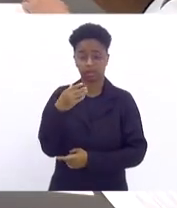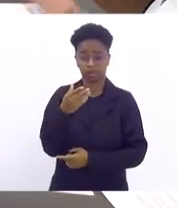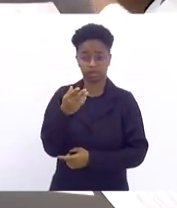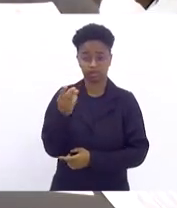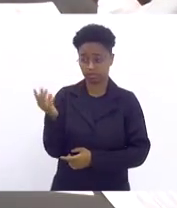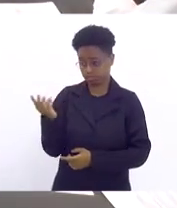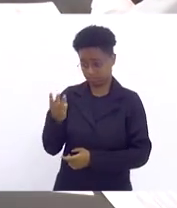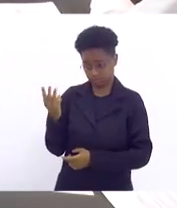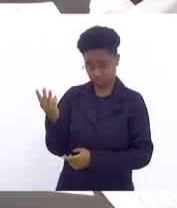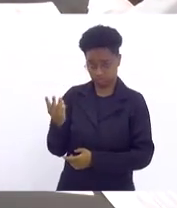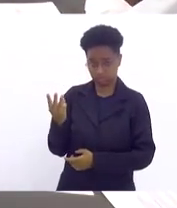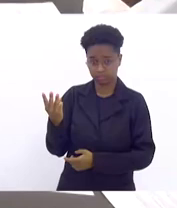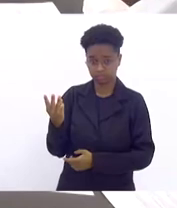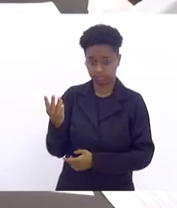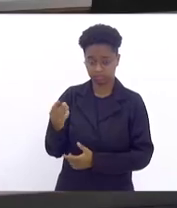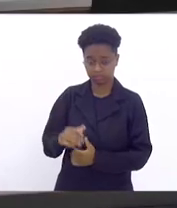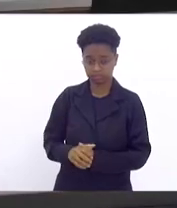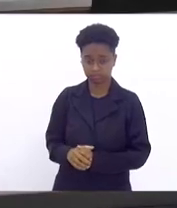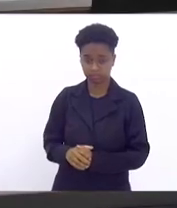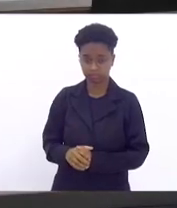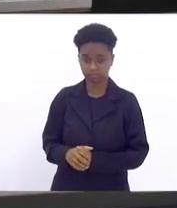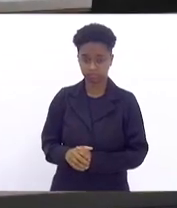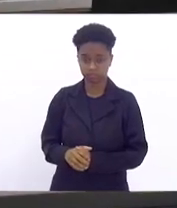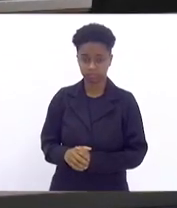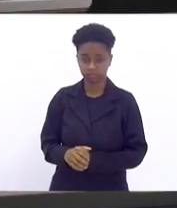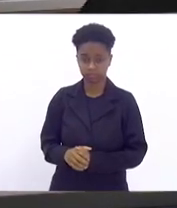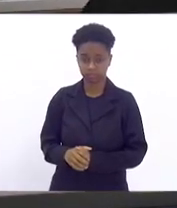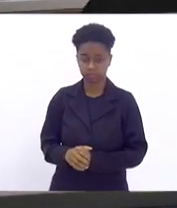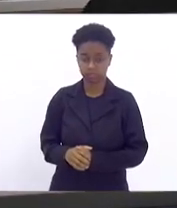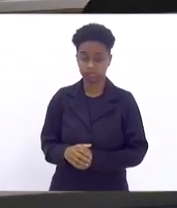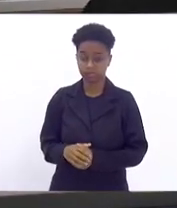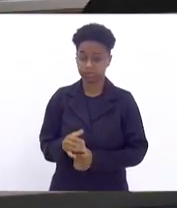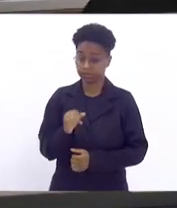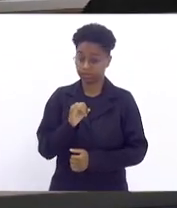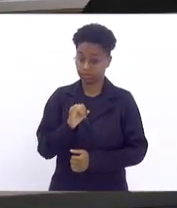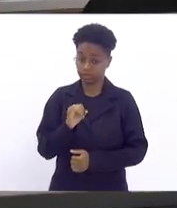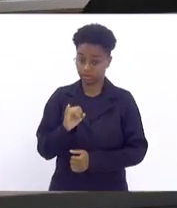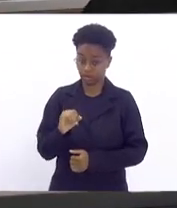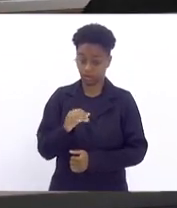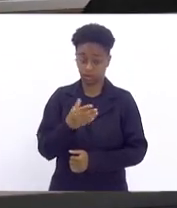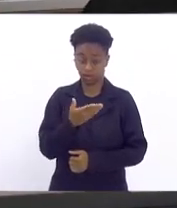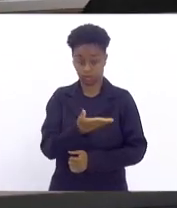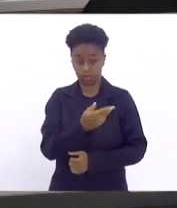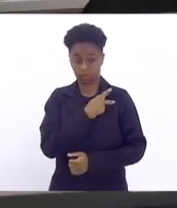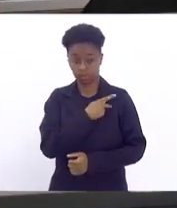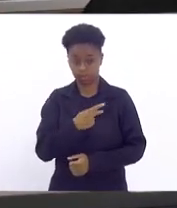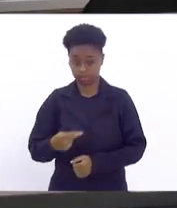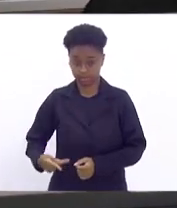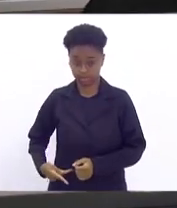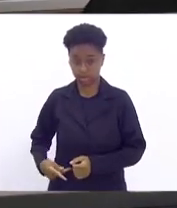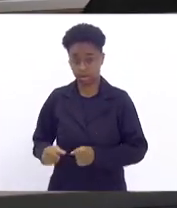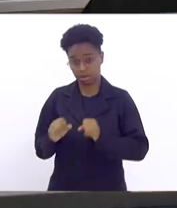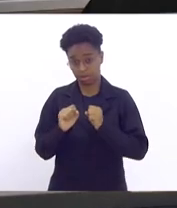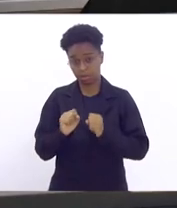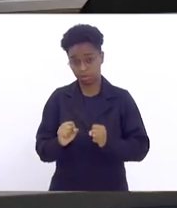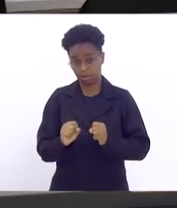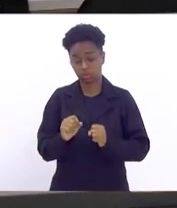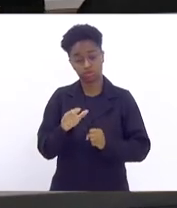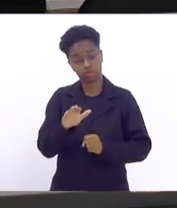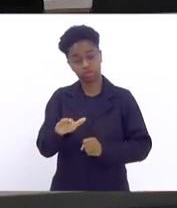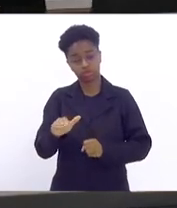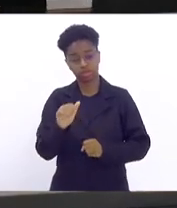Verônica que o presidente ele próprio designado Assessoria direta